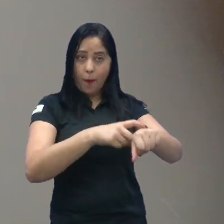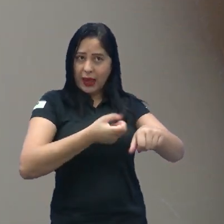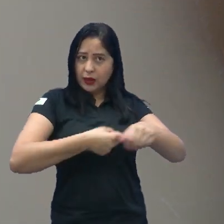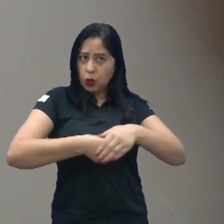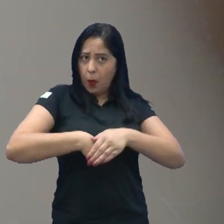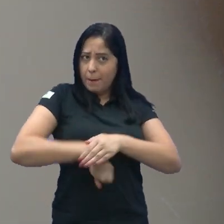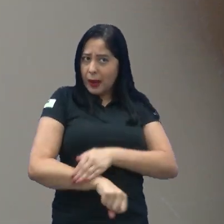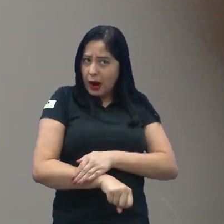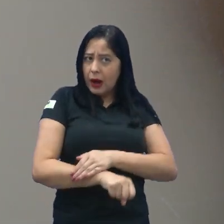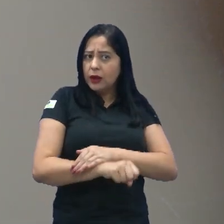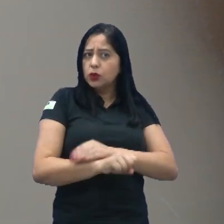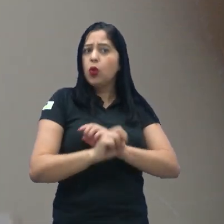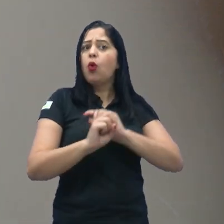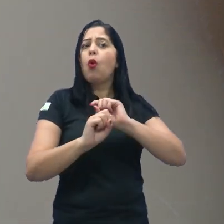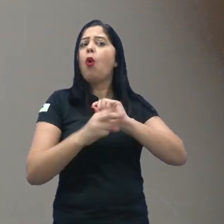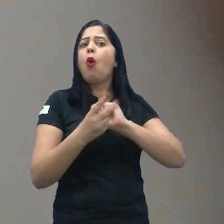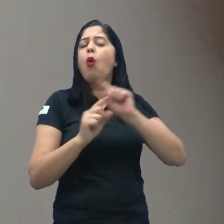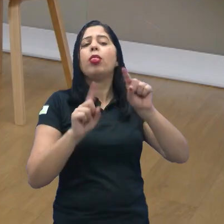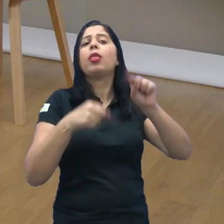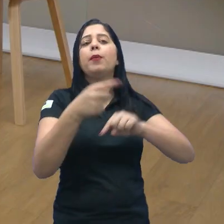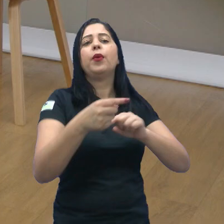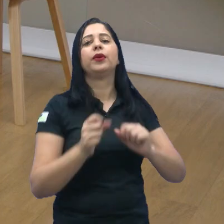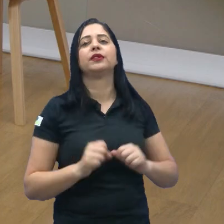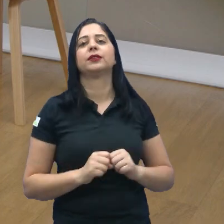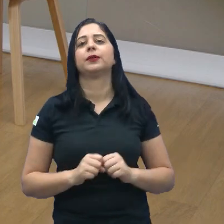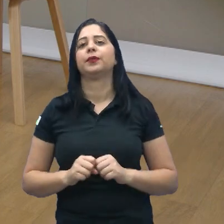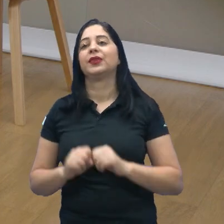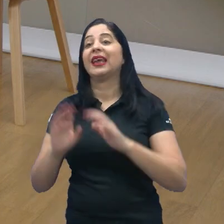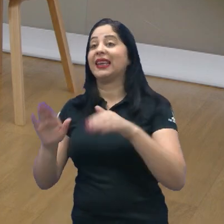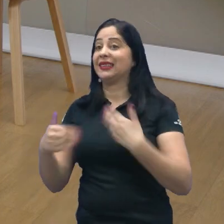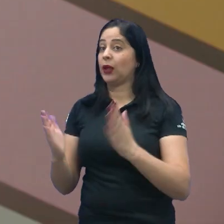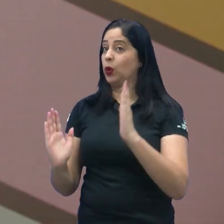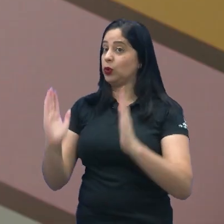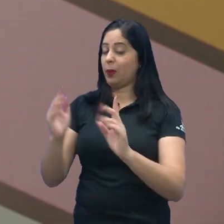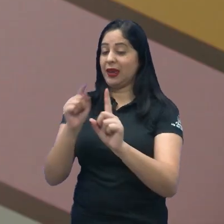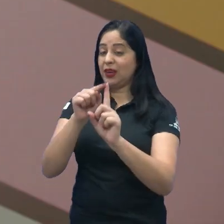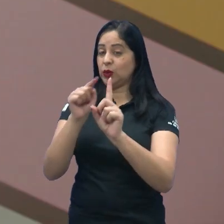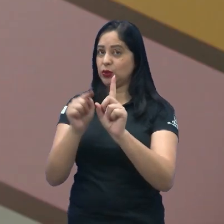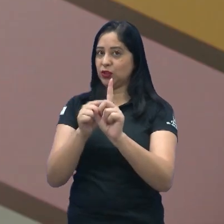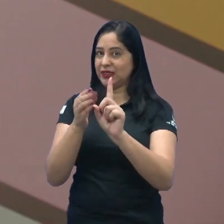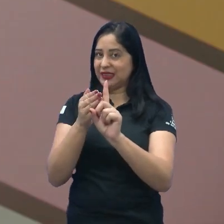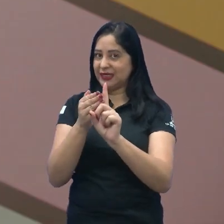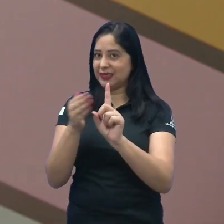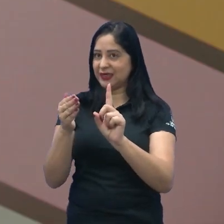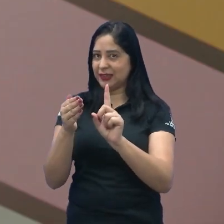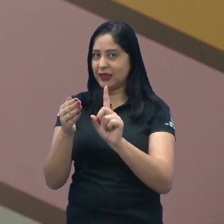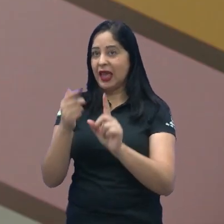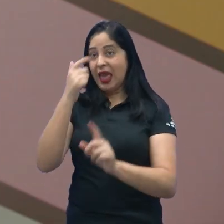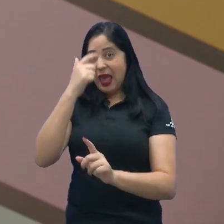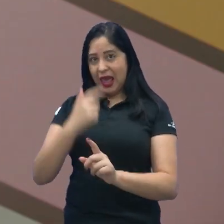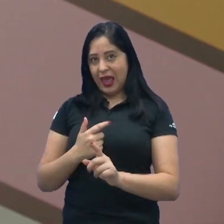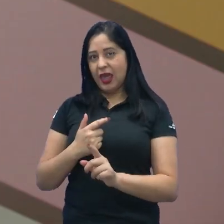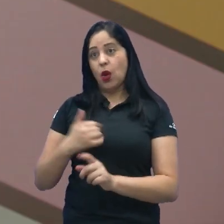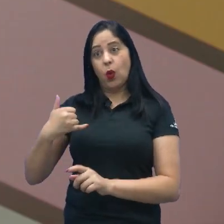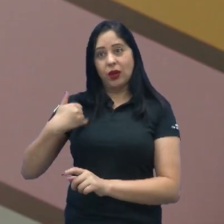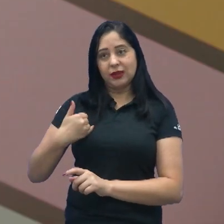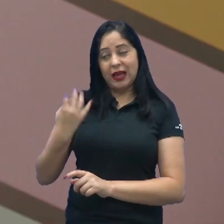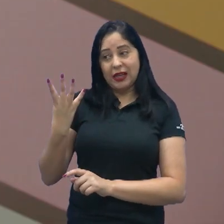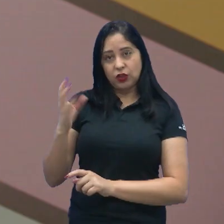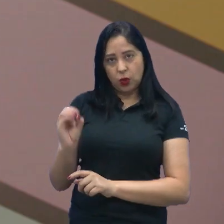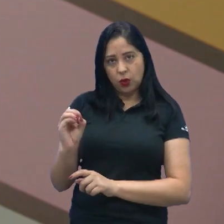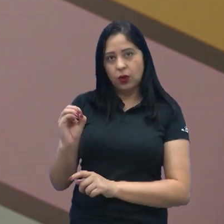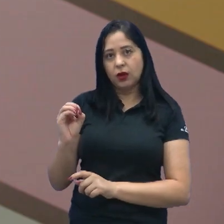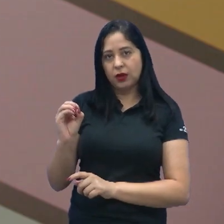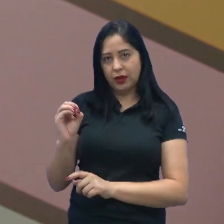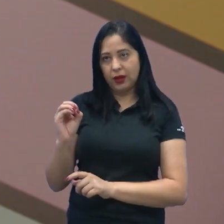gestante ou foi depois, no pós-parto? Compartilha essa história com a gente. Na verdade, desde a minha gestação. Eu tive uma gestação tardia, eu já tinha 40 anos quando, né,